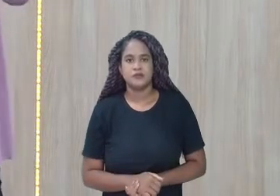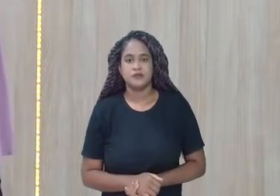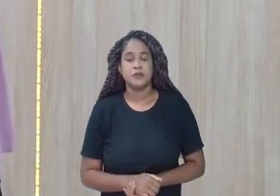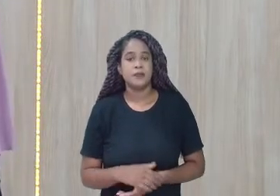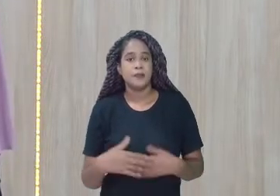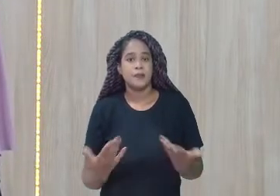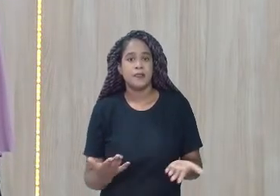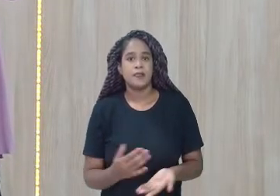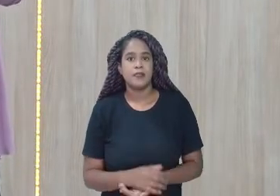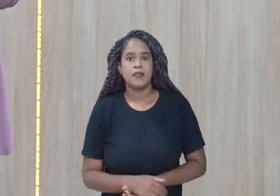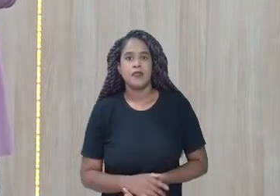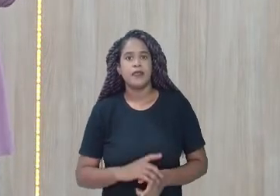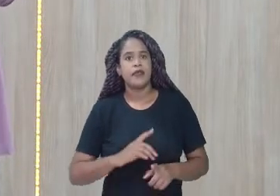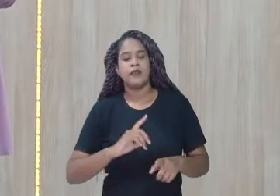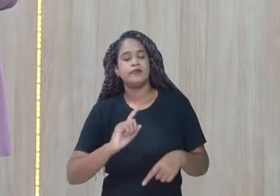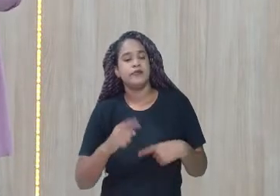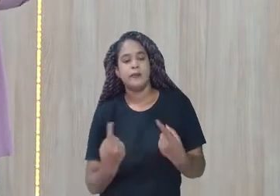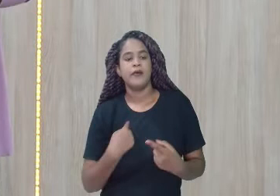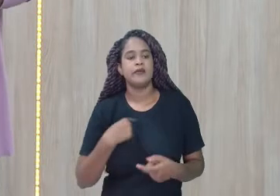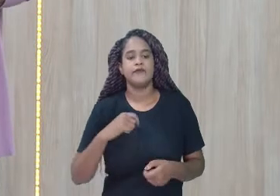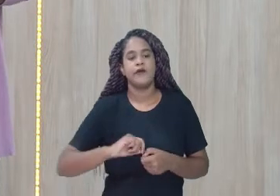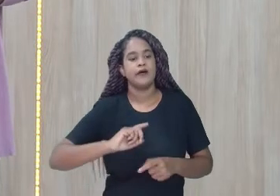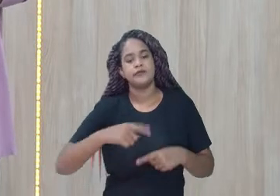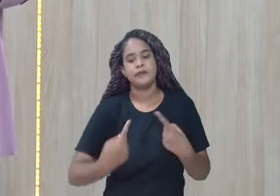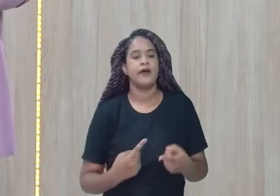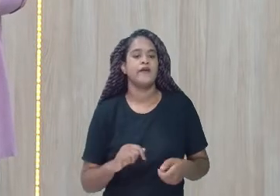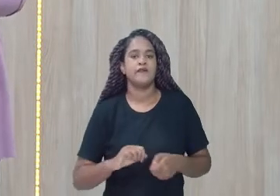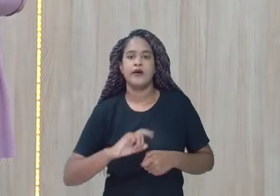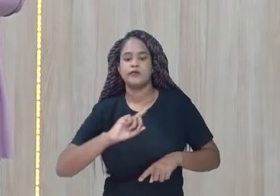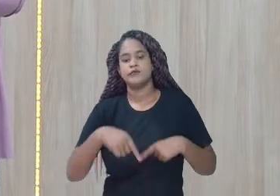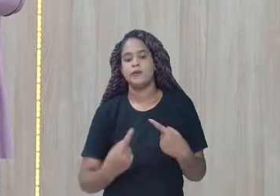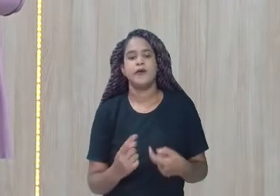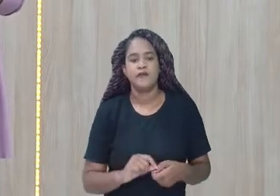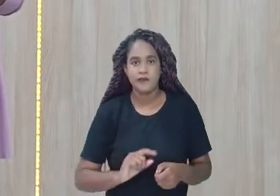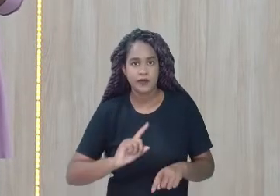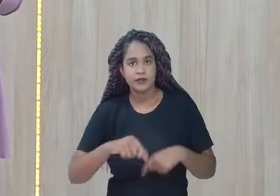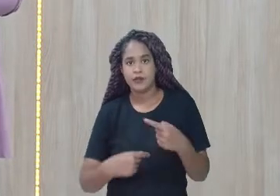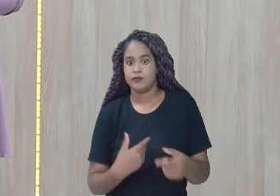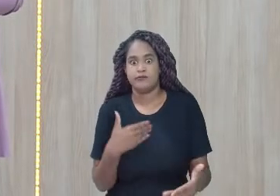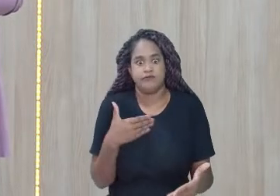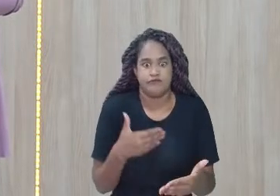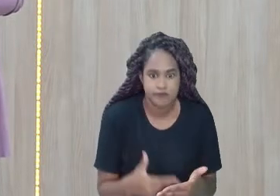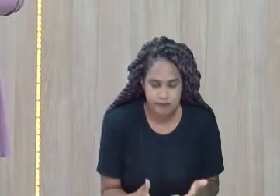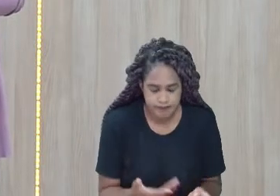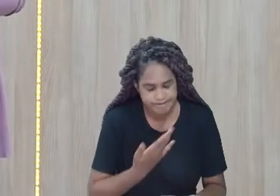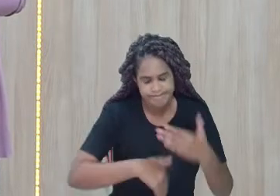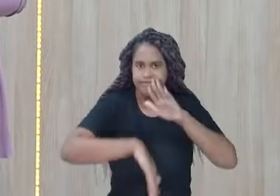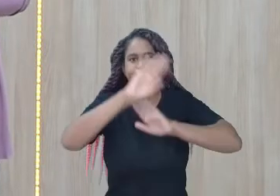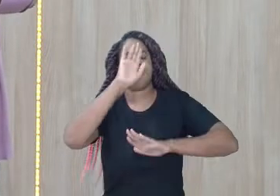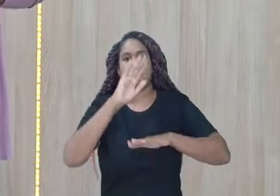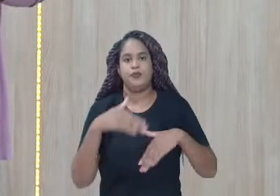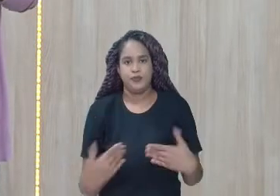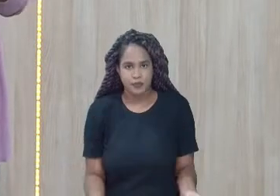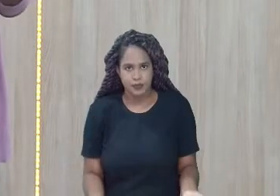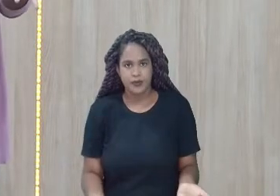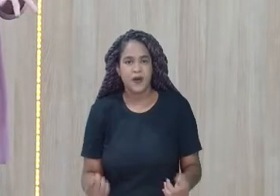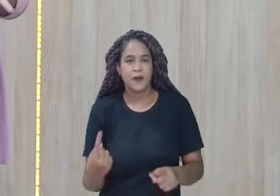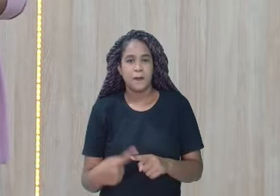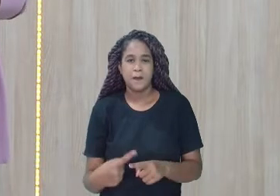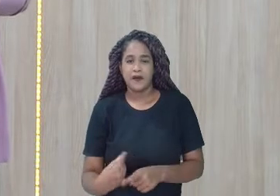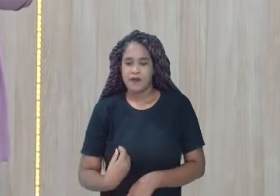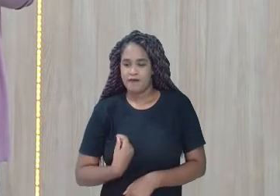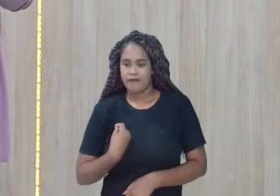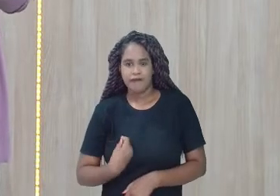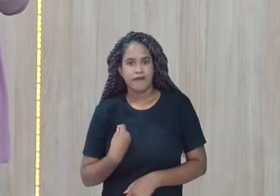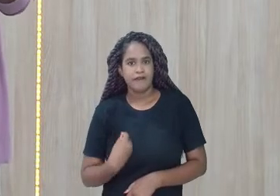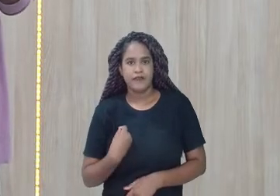Que vai deixando para depois, e aí chega o depois e essa pessoa não consegue sobreviver